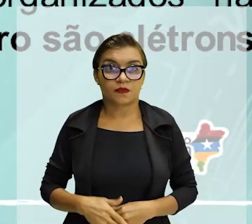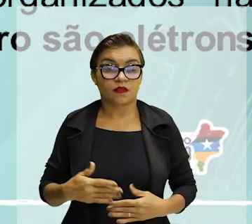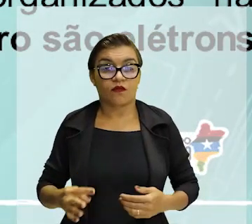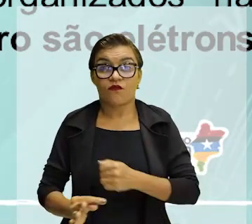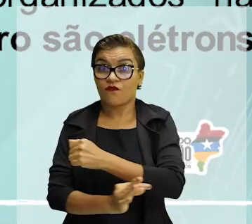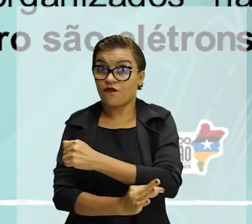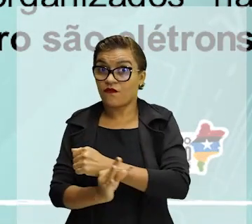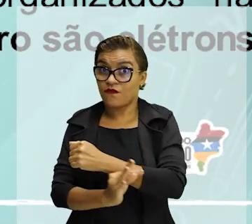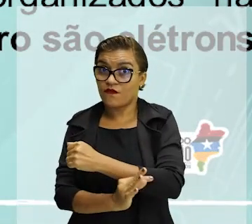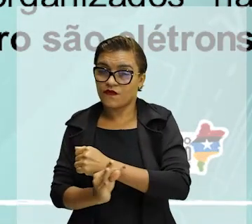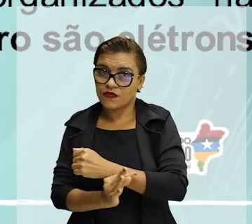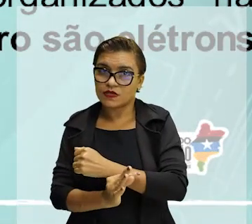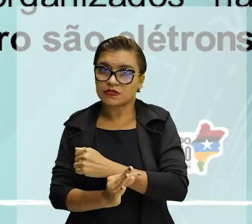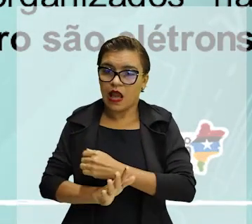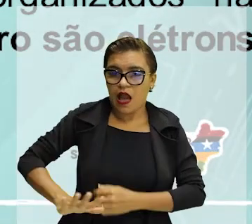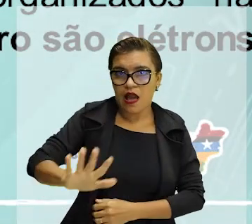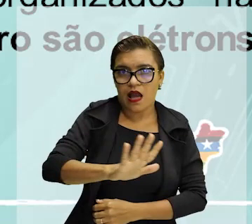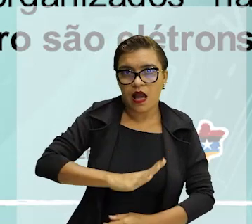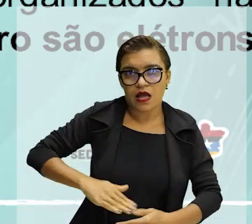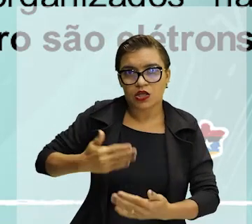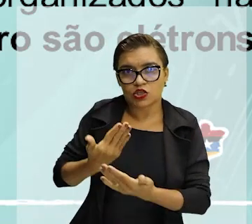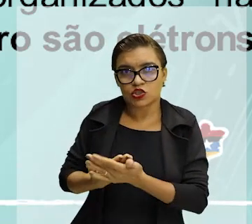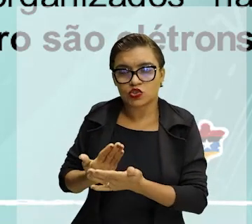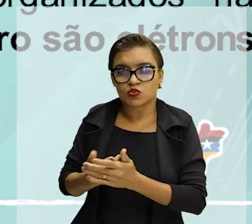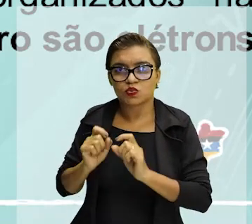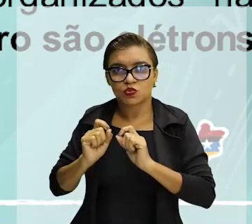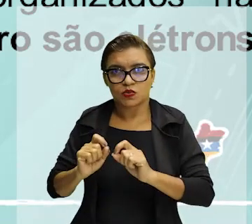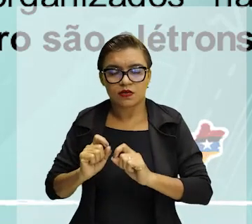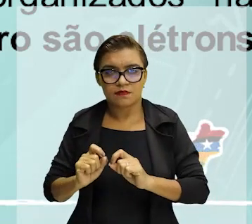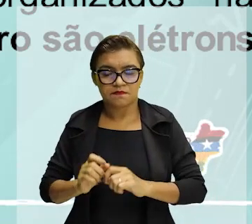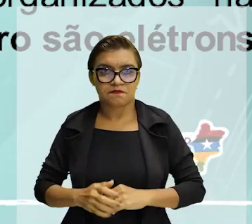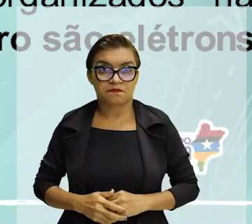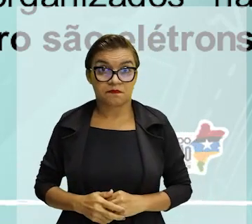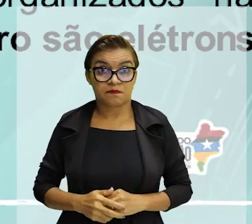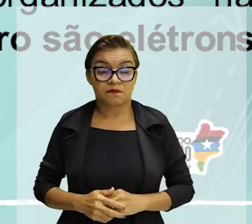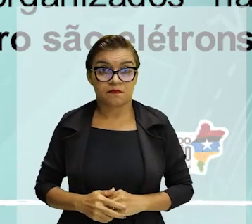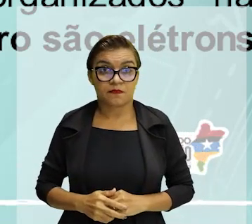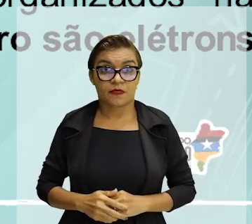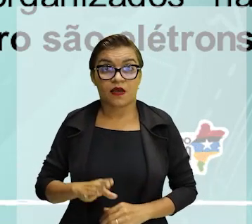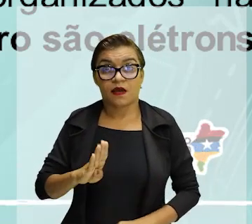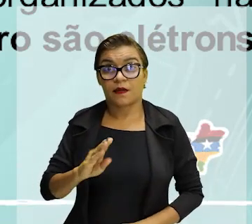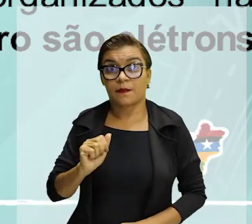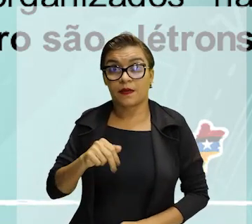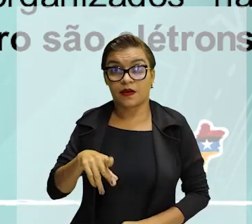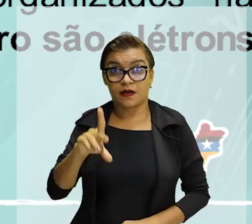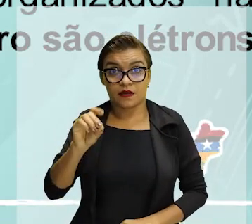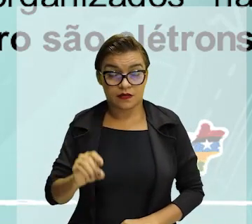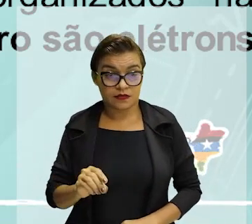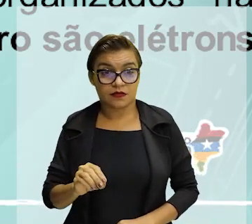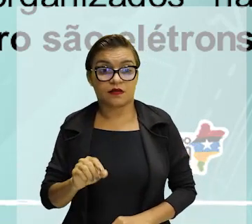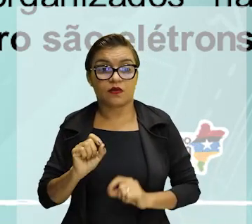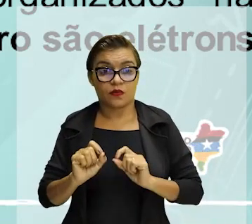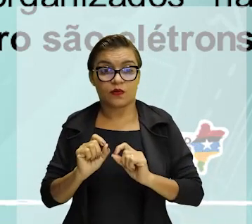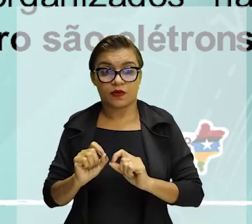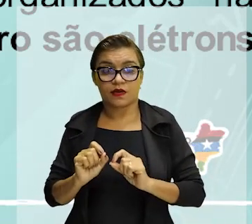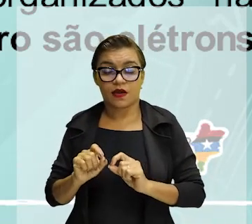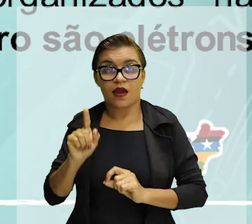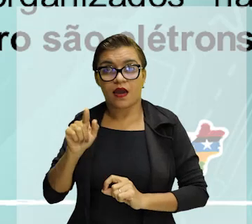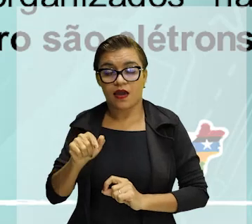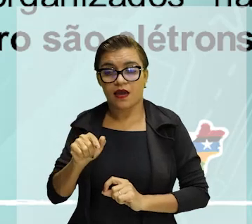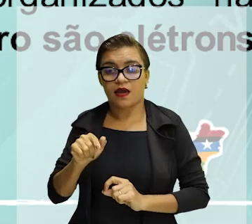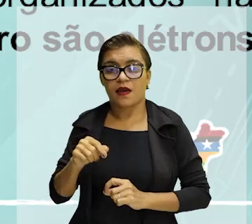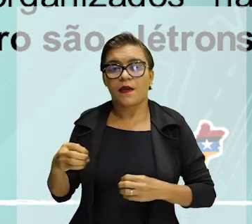física, né, do estado sólido, a banda de valência e a banda de condução são as bandas